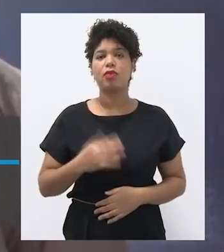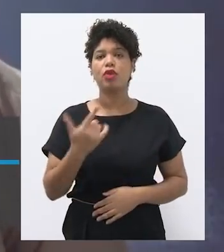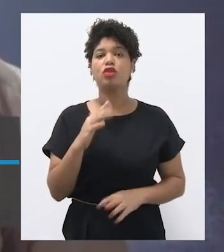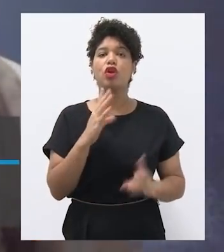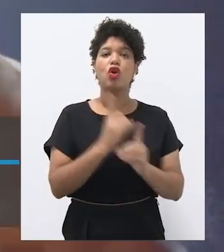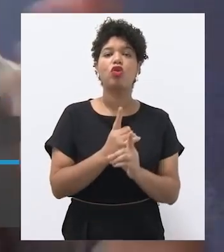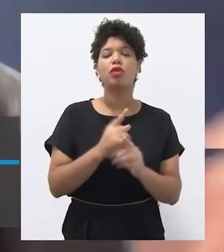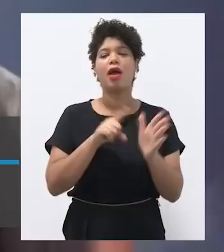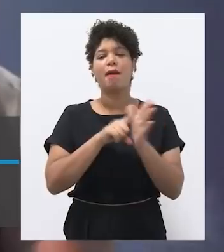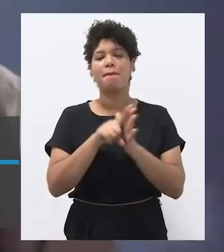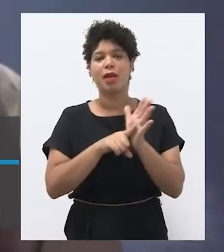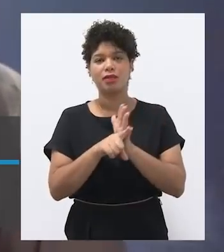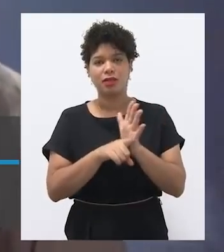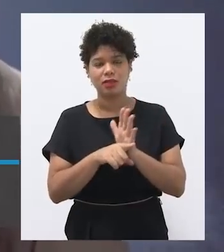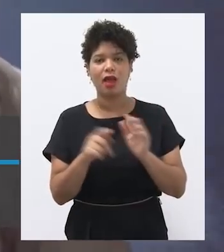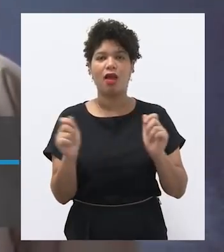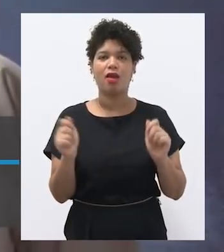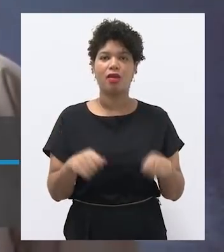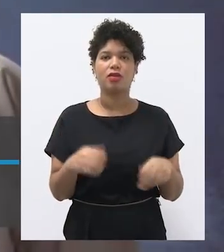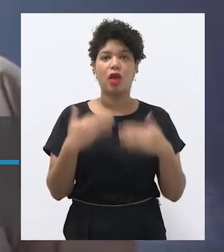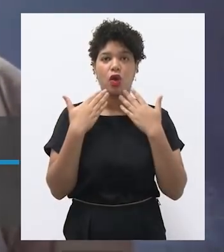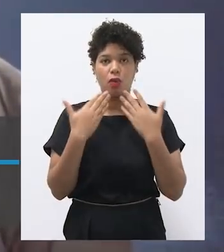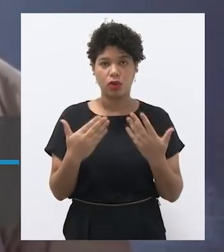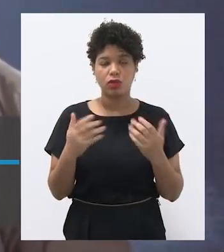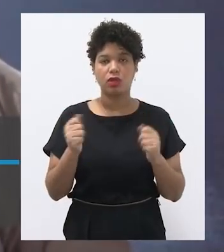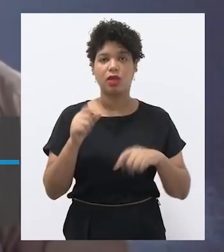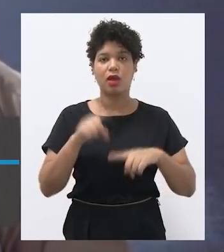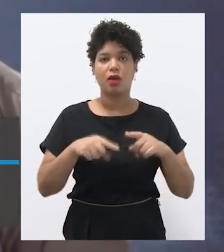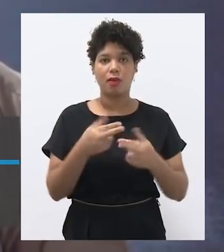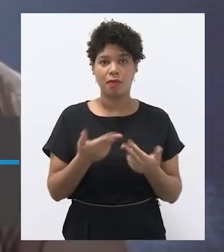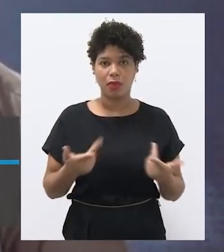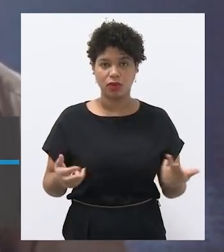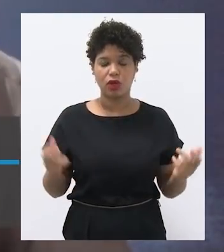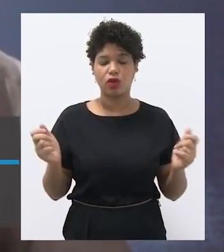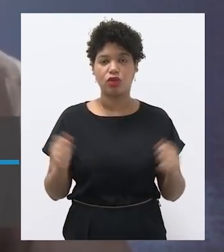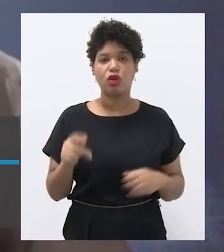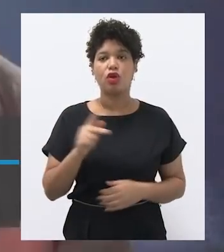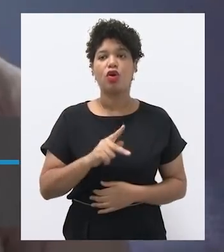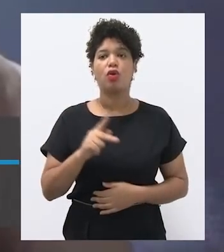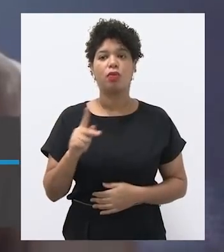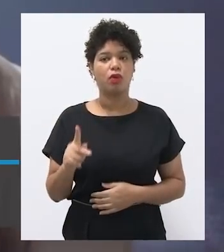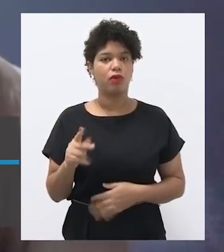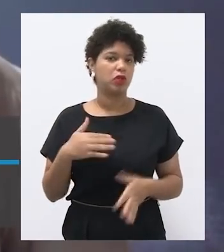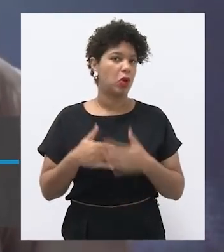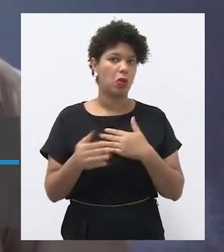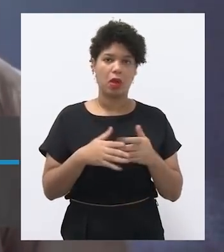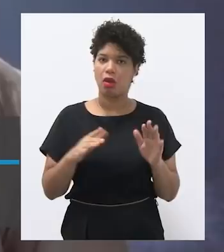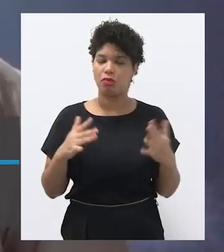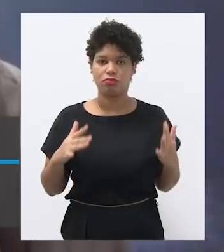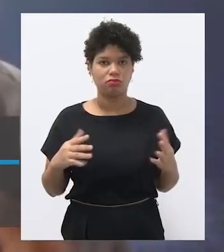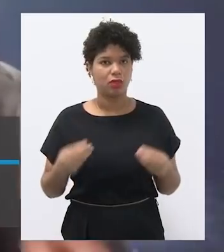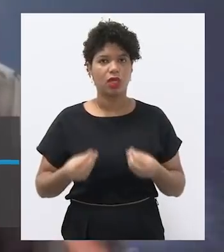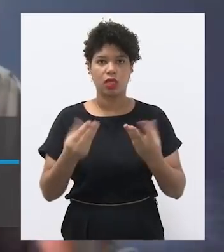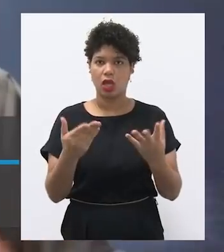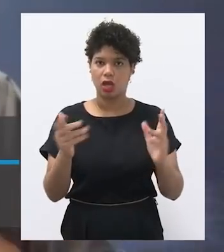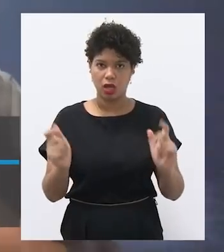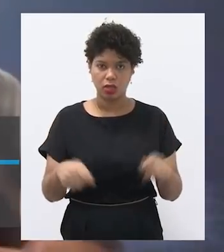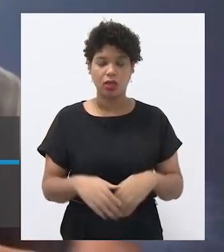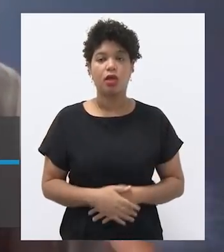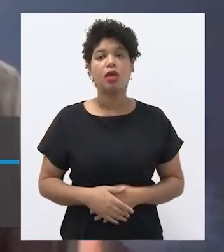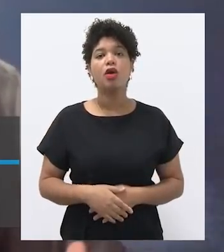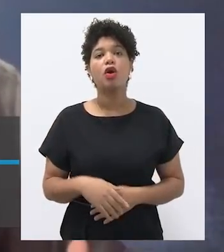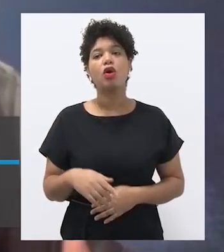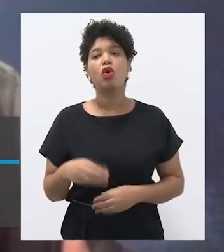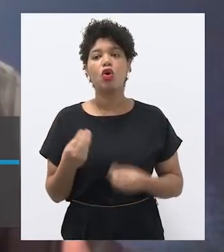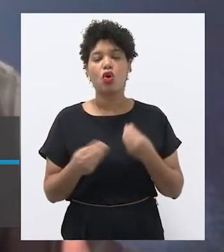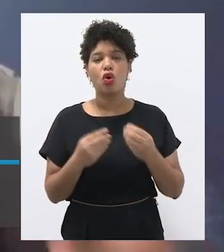da pesquisa, dali produzir o material que estava sendo solicitado pelo professor, seja qual fosse a entrega. E esse